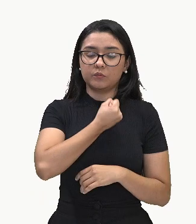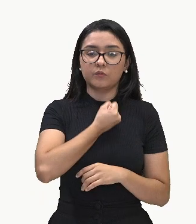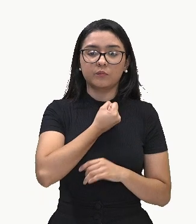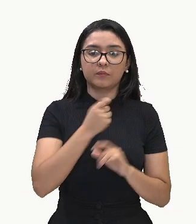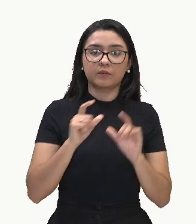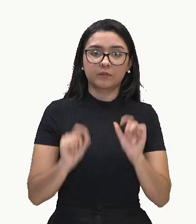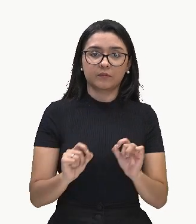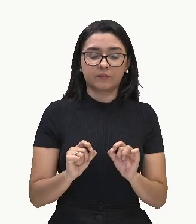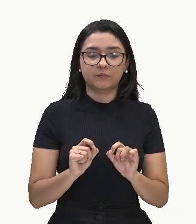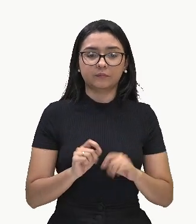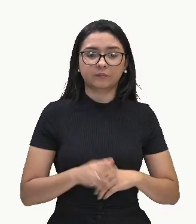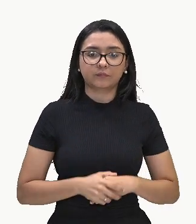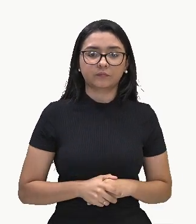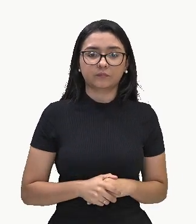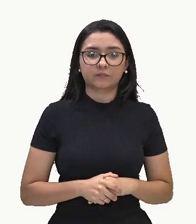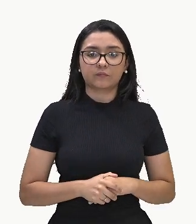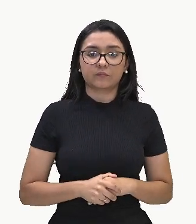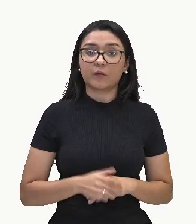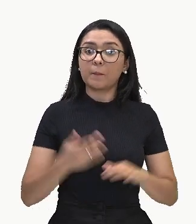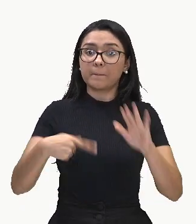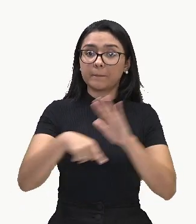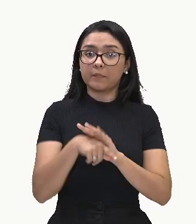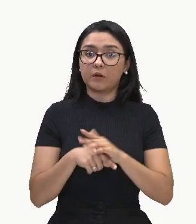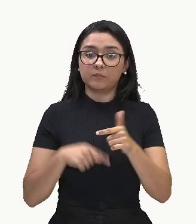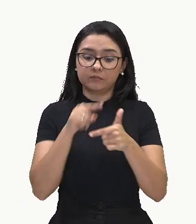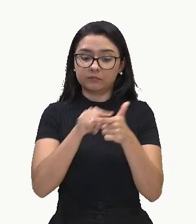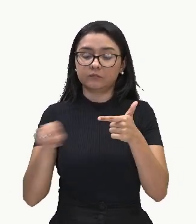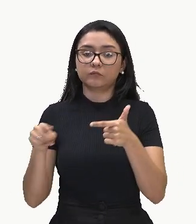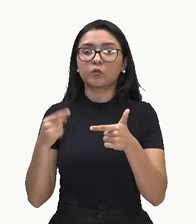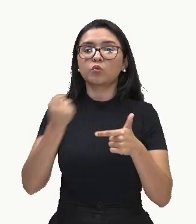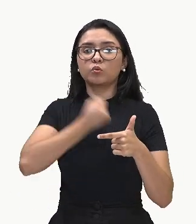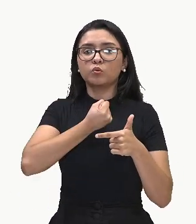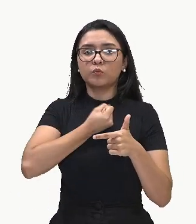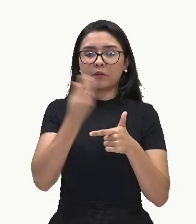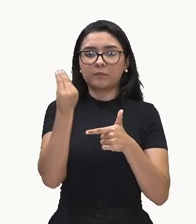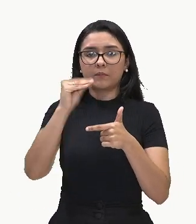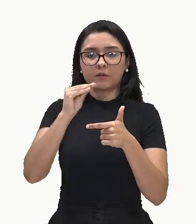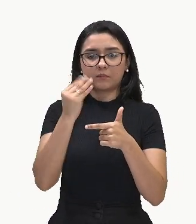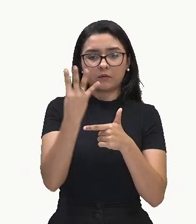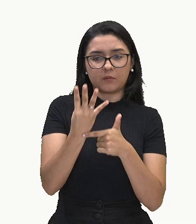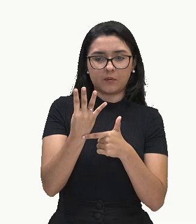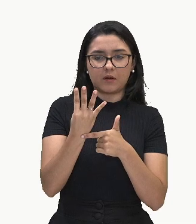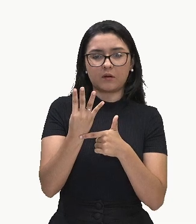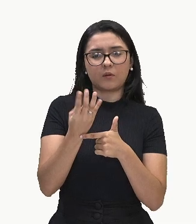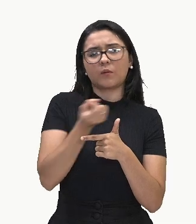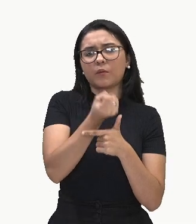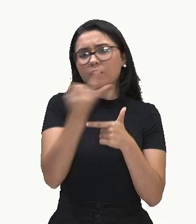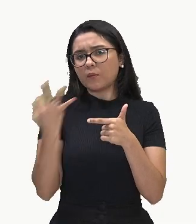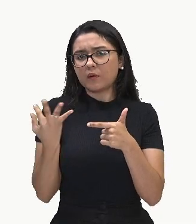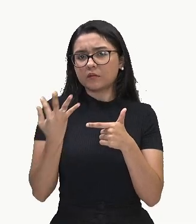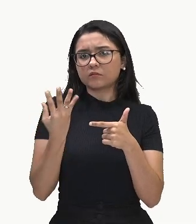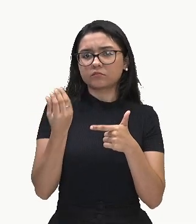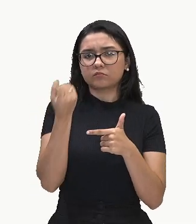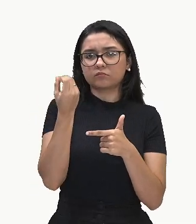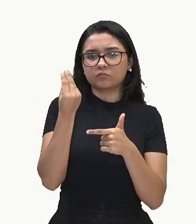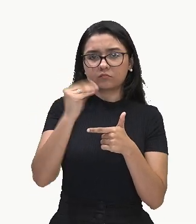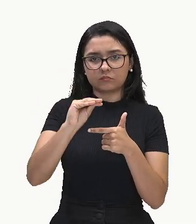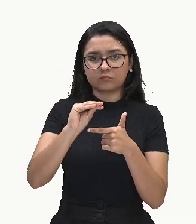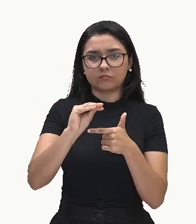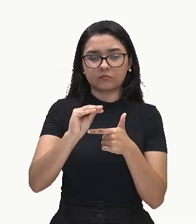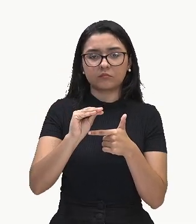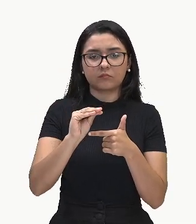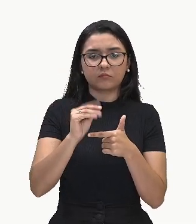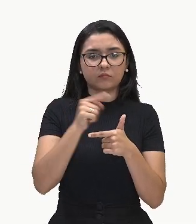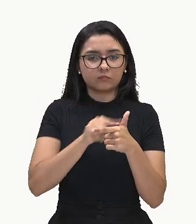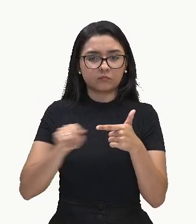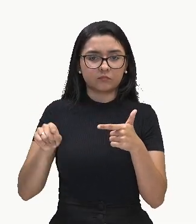fazer a divisão, vai me dizer ali em quantas partes eu irei fazer a